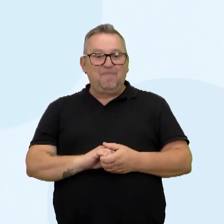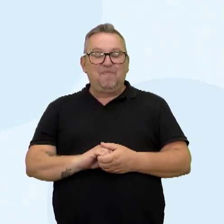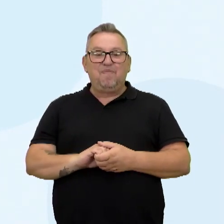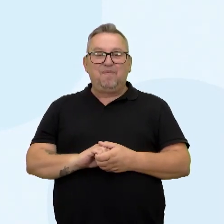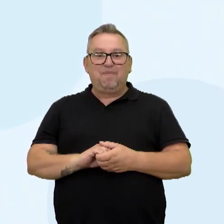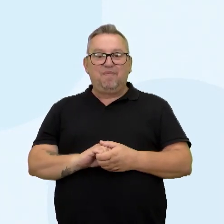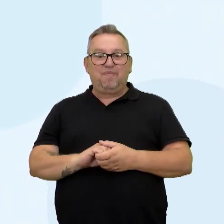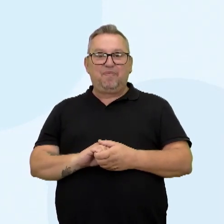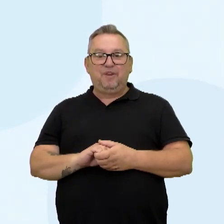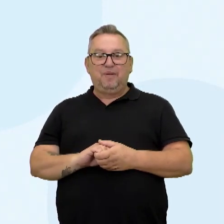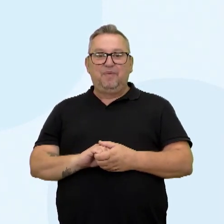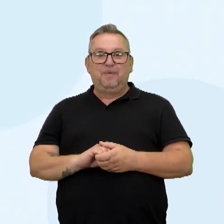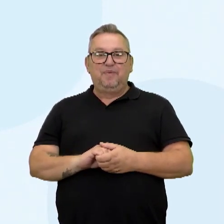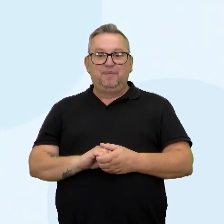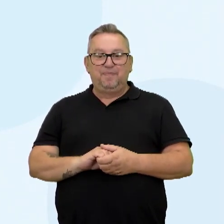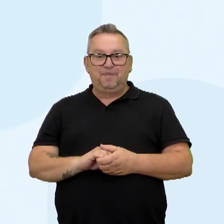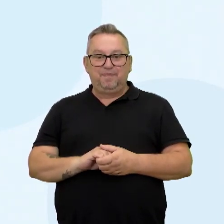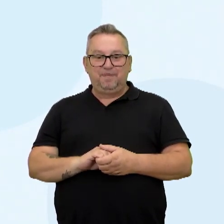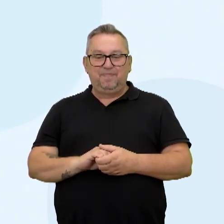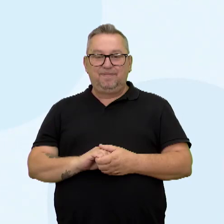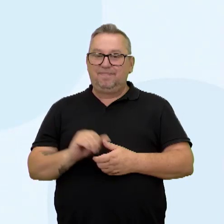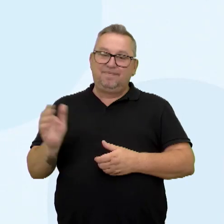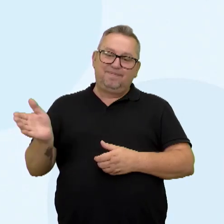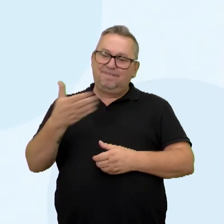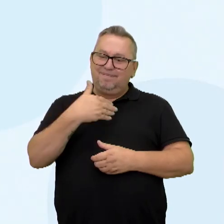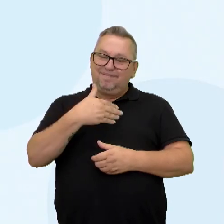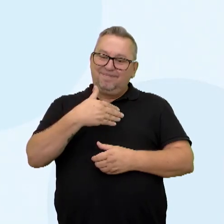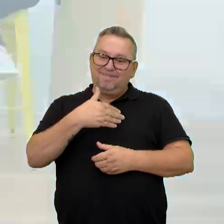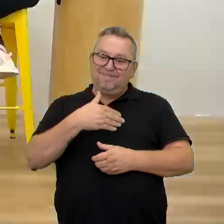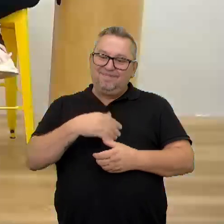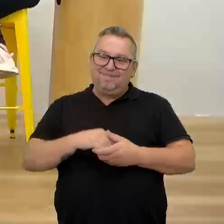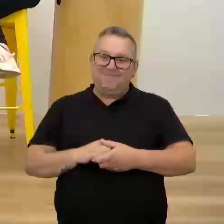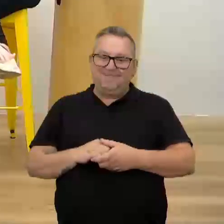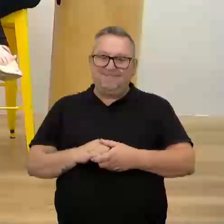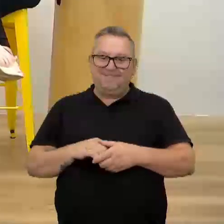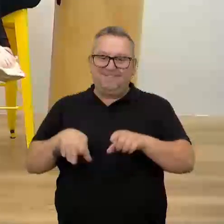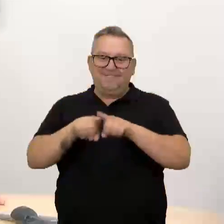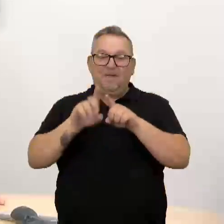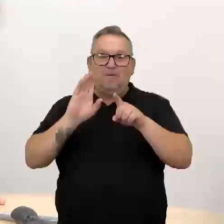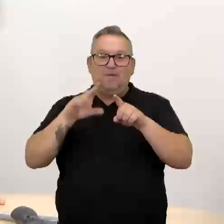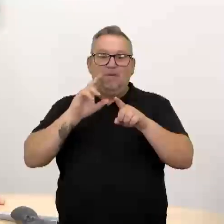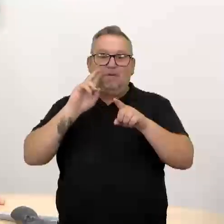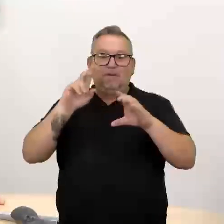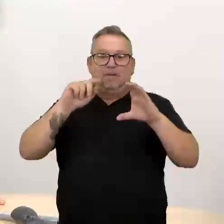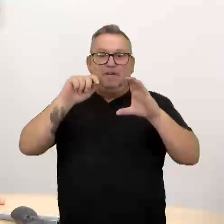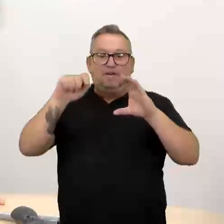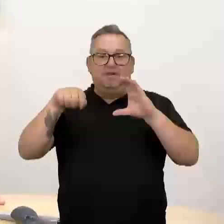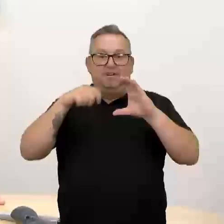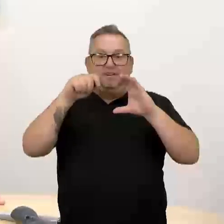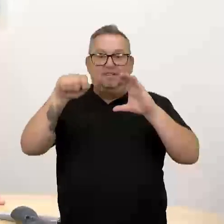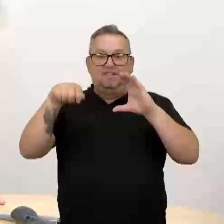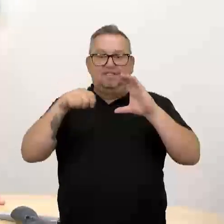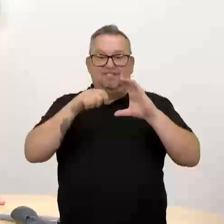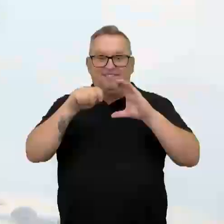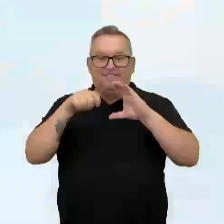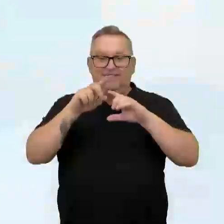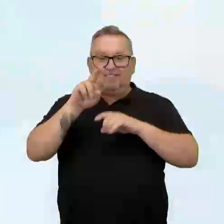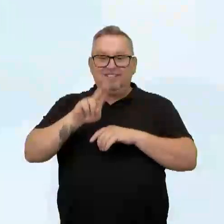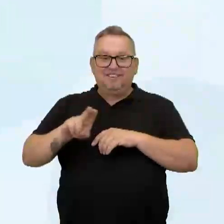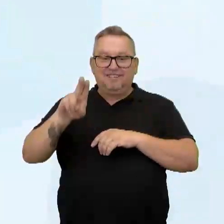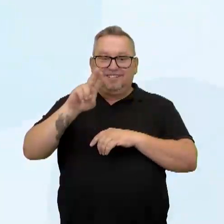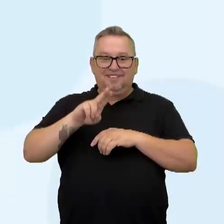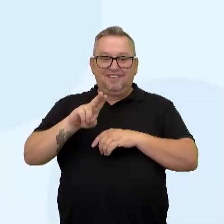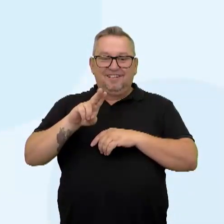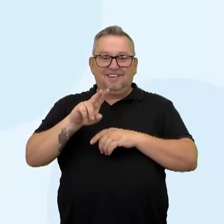e ciclo hidrológico. Vamos que vamos. Vamos que vamos, e já para um vídeo aí falando sobre o uso das